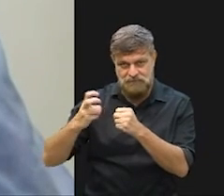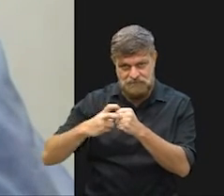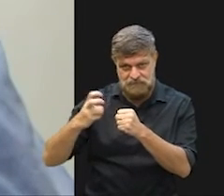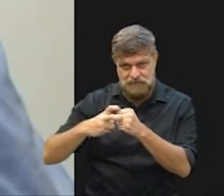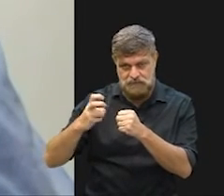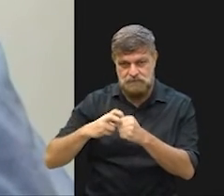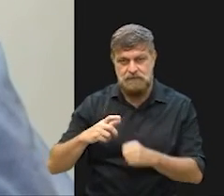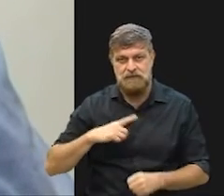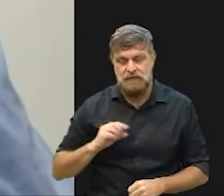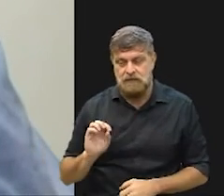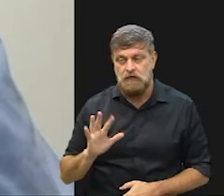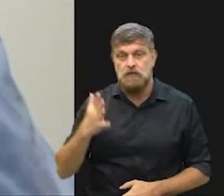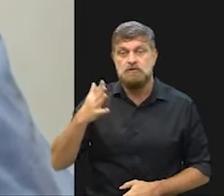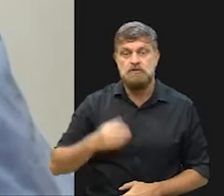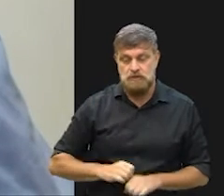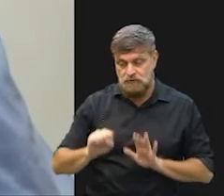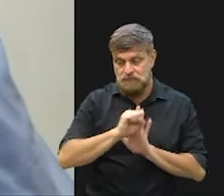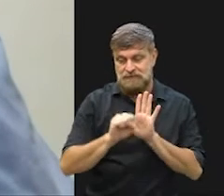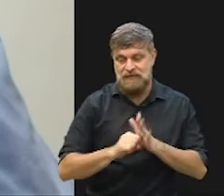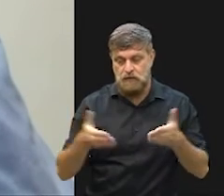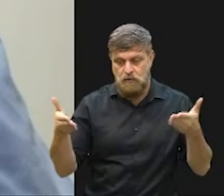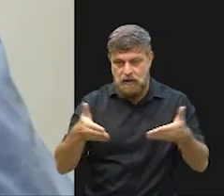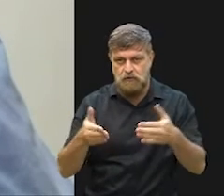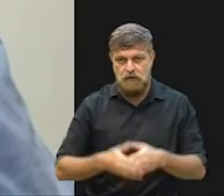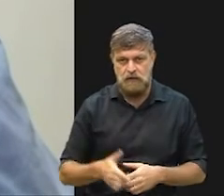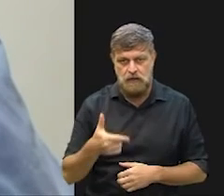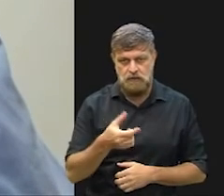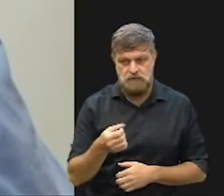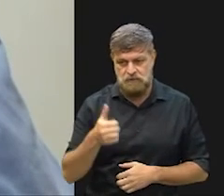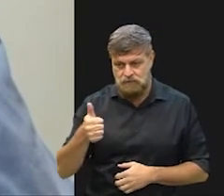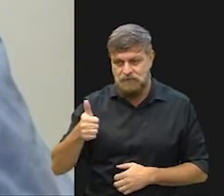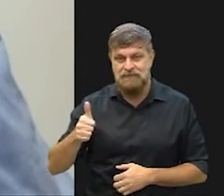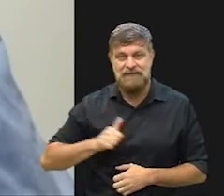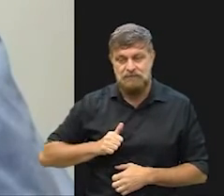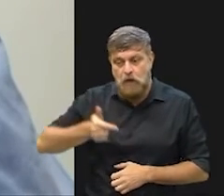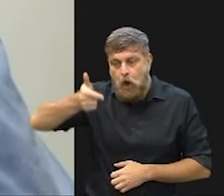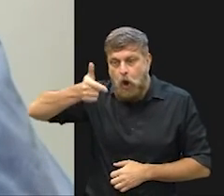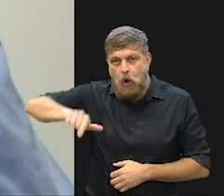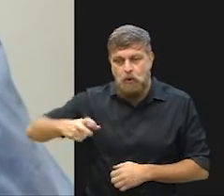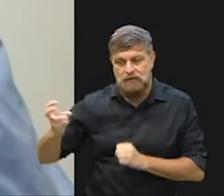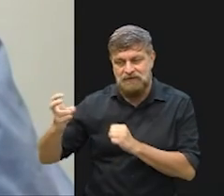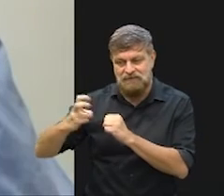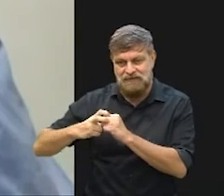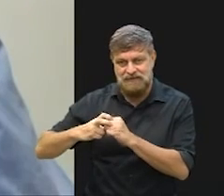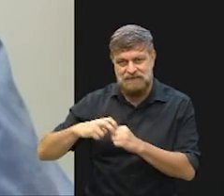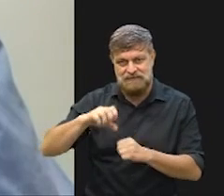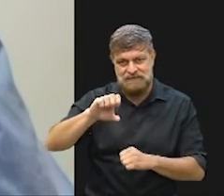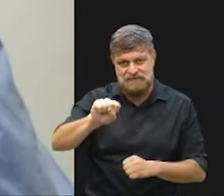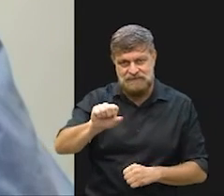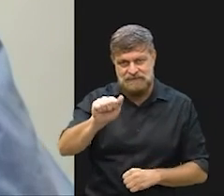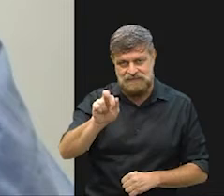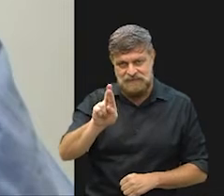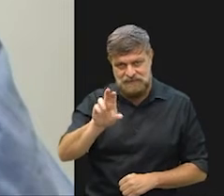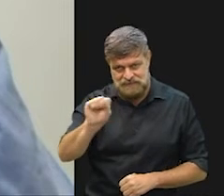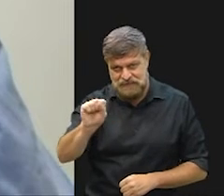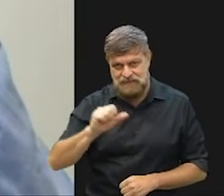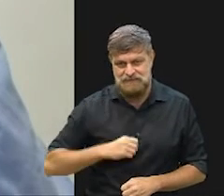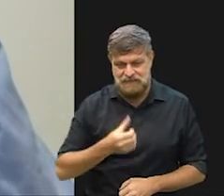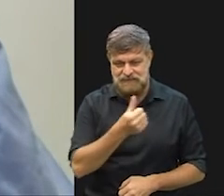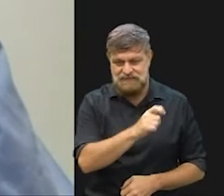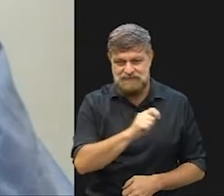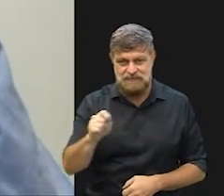que emergiu nesse século. Em 2001, nós tivemos a SARS. A SARS, em 6 meses, ela